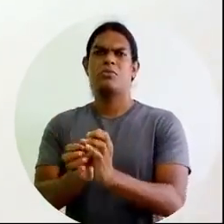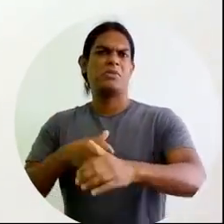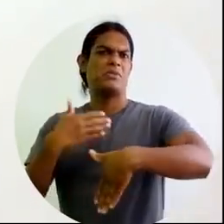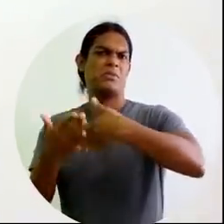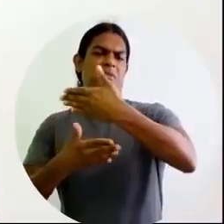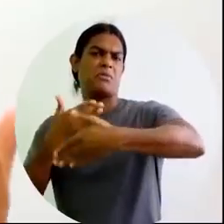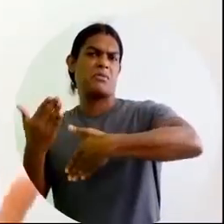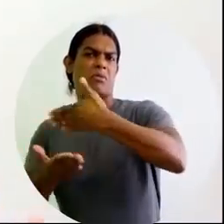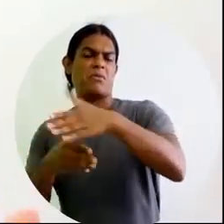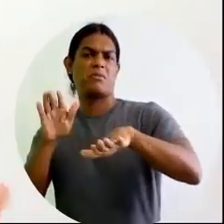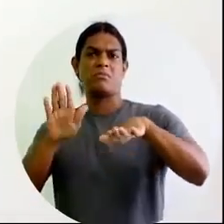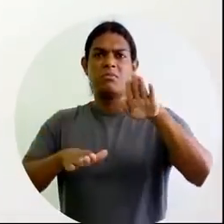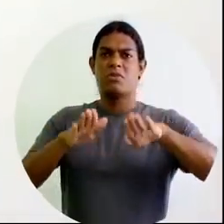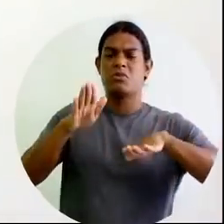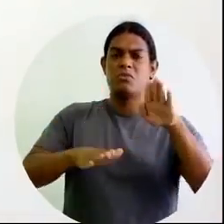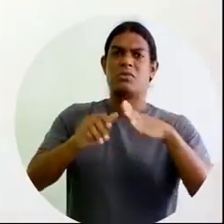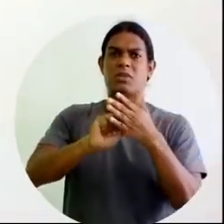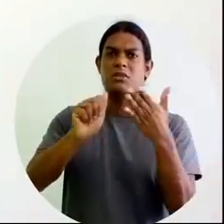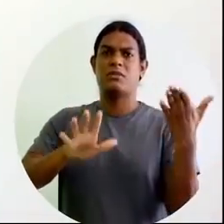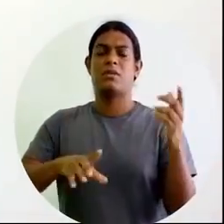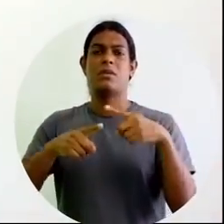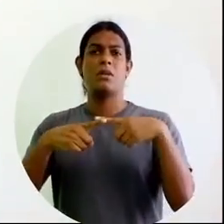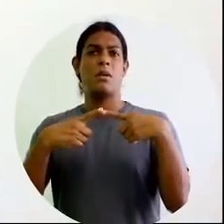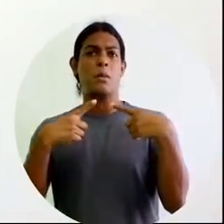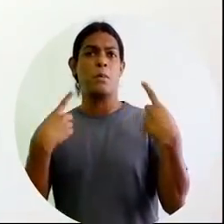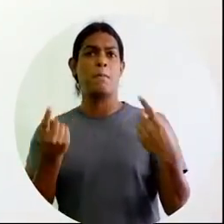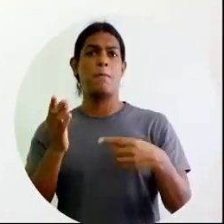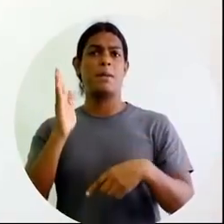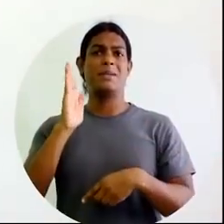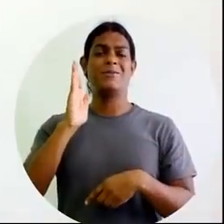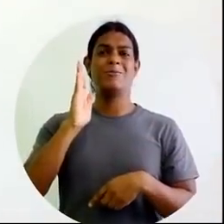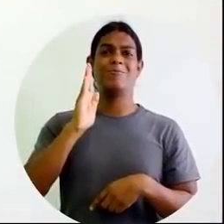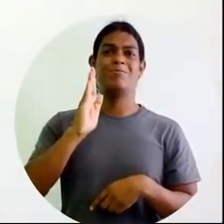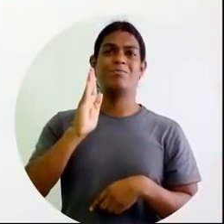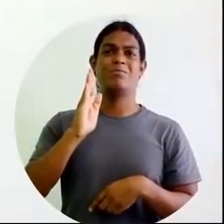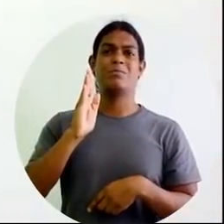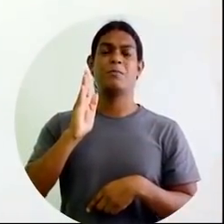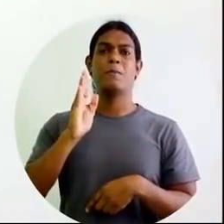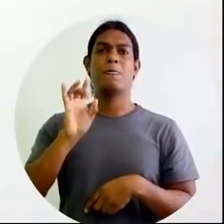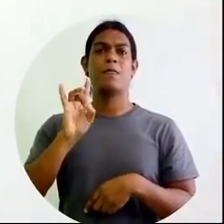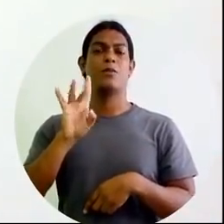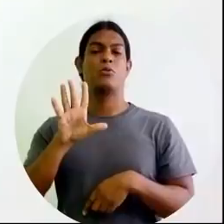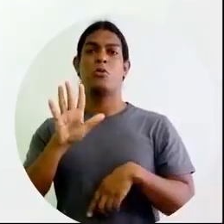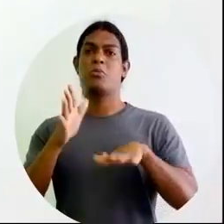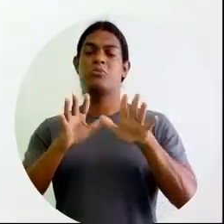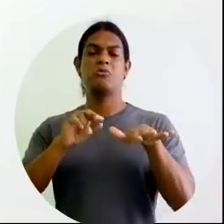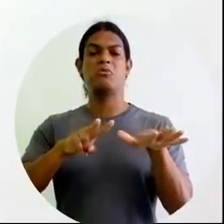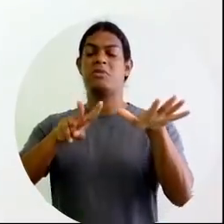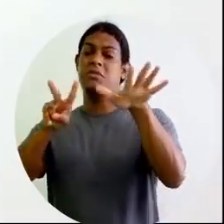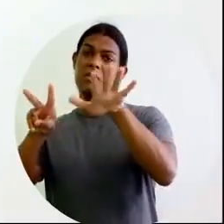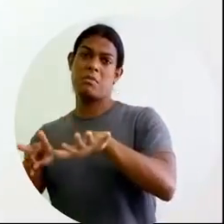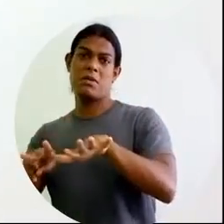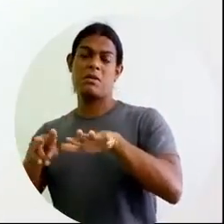vão desenvolver certas atividades, mas que eles já têm um prazo definido